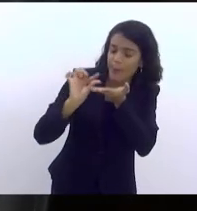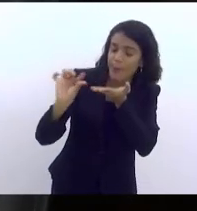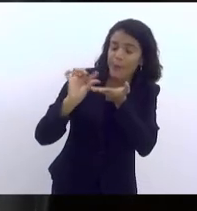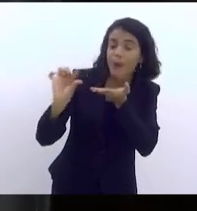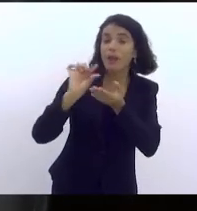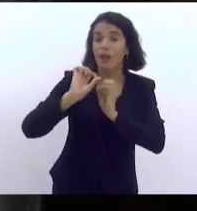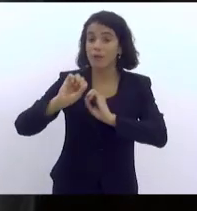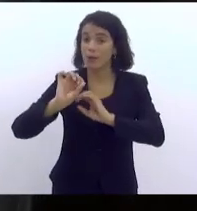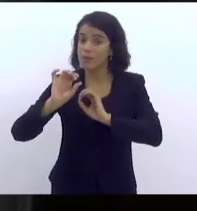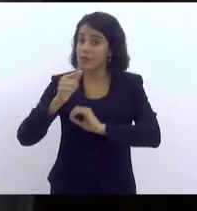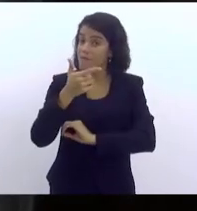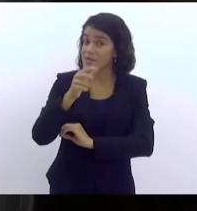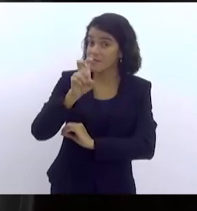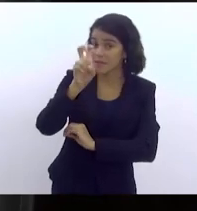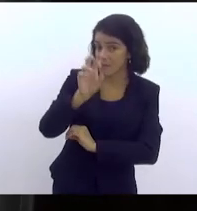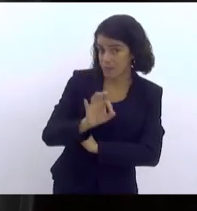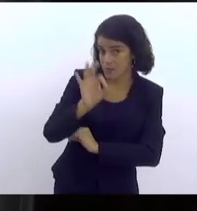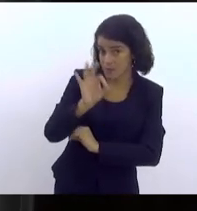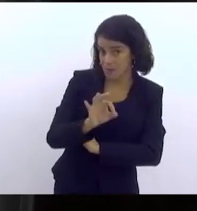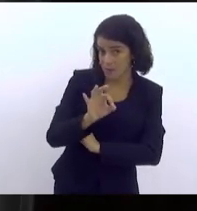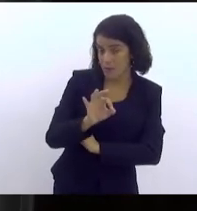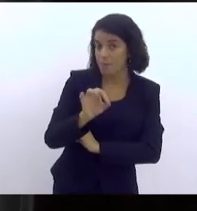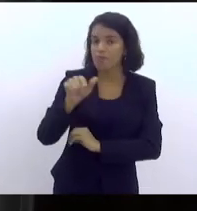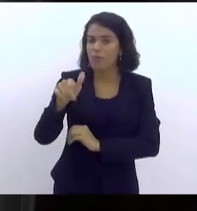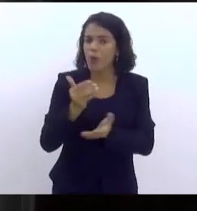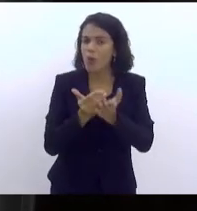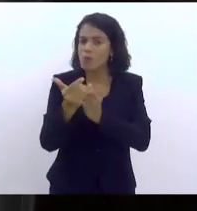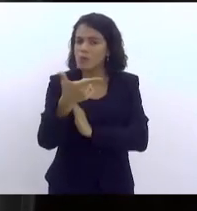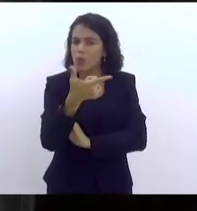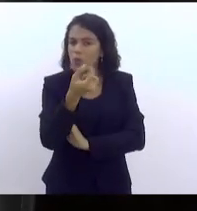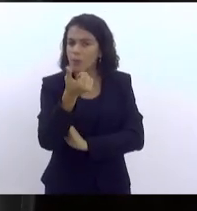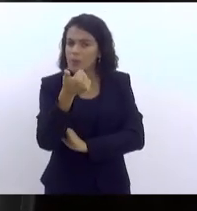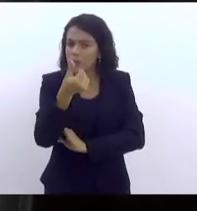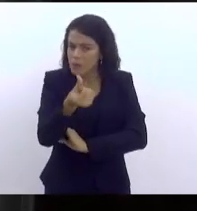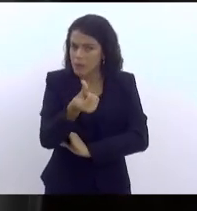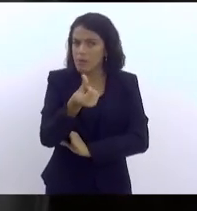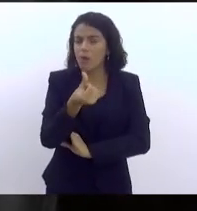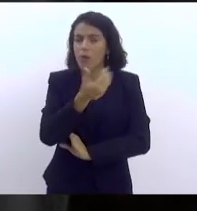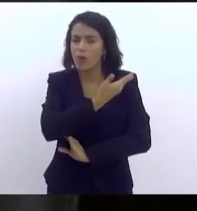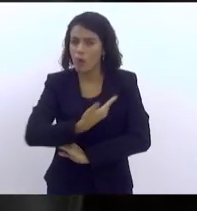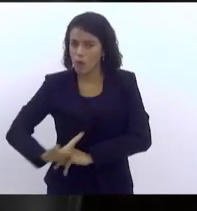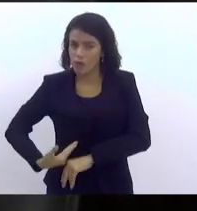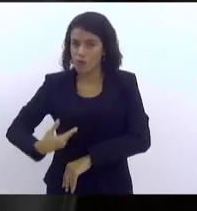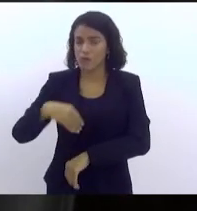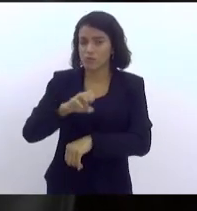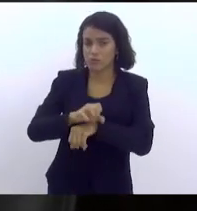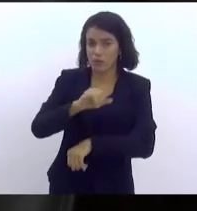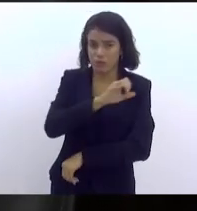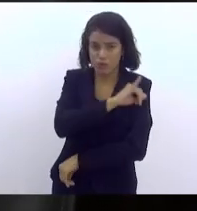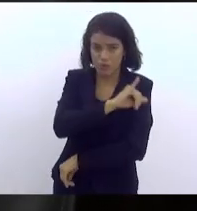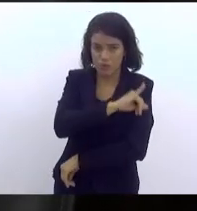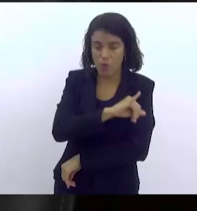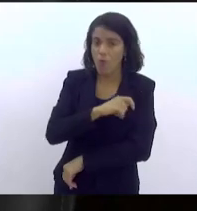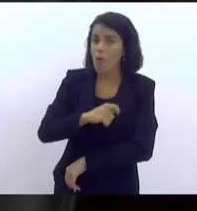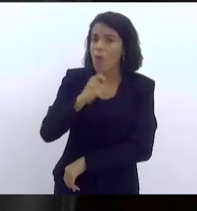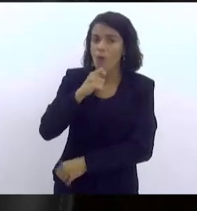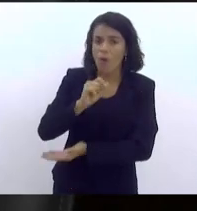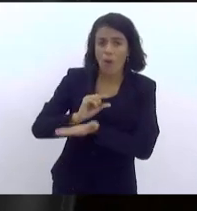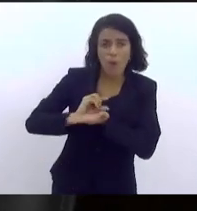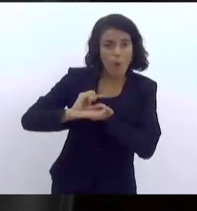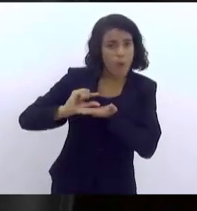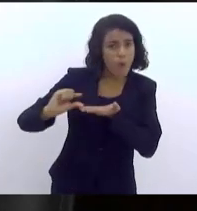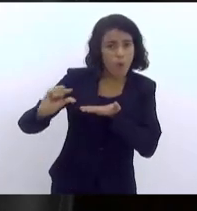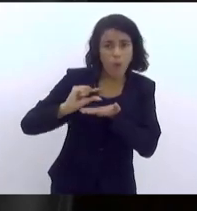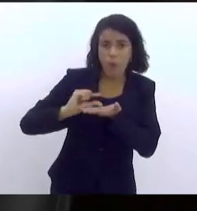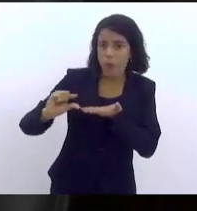é 25%. desde 2016 o Governo do Estado do Rio de Janeiro não investe